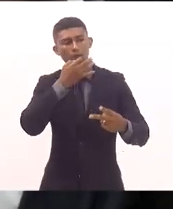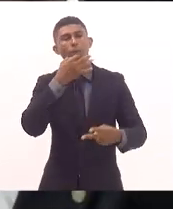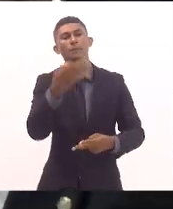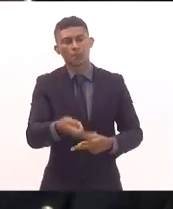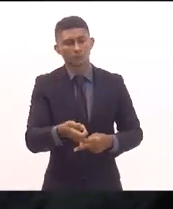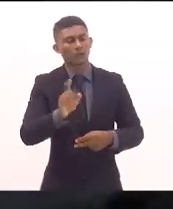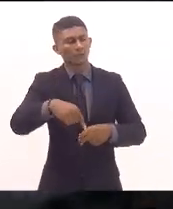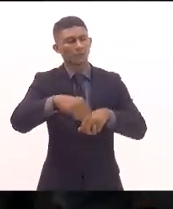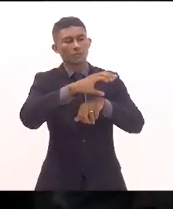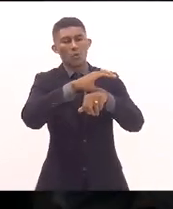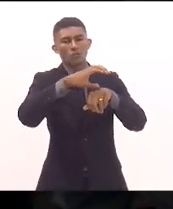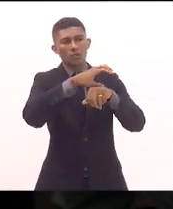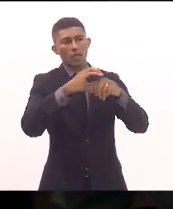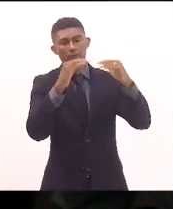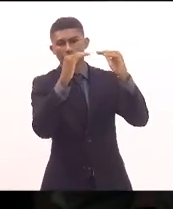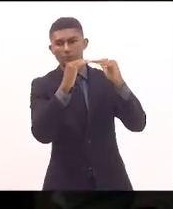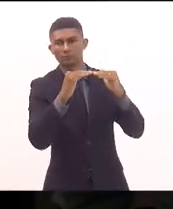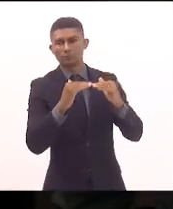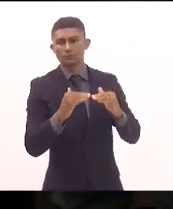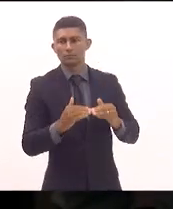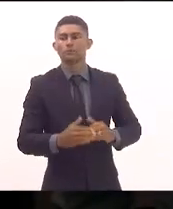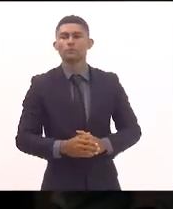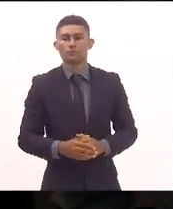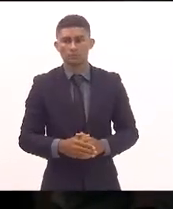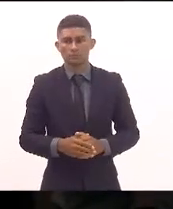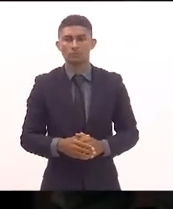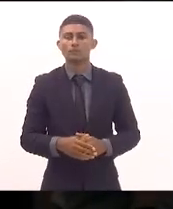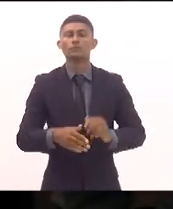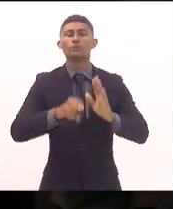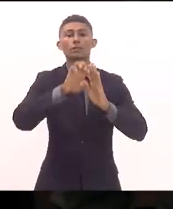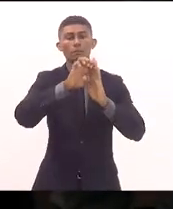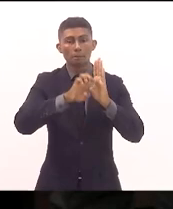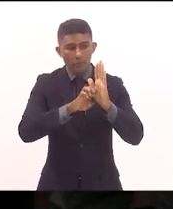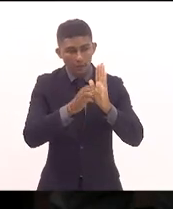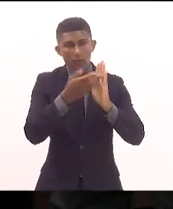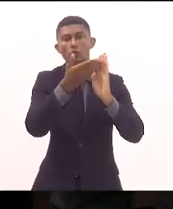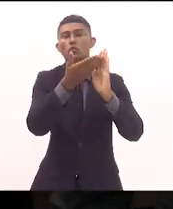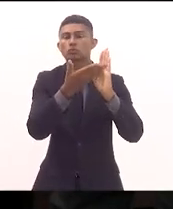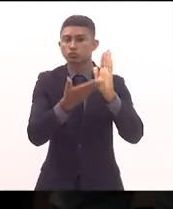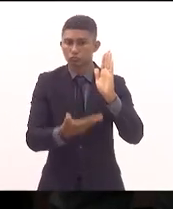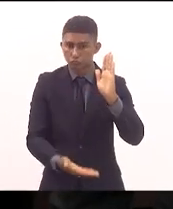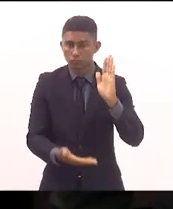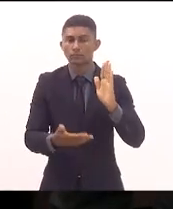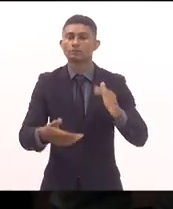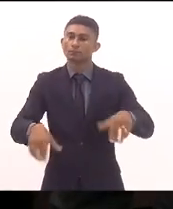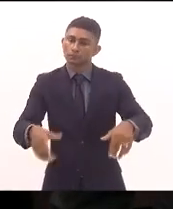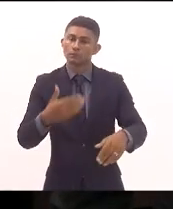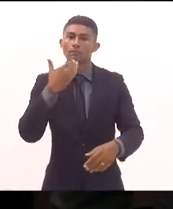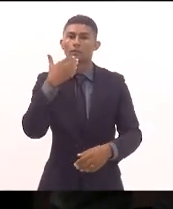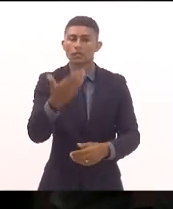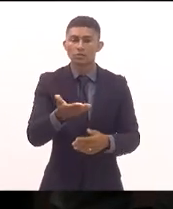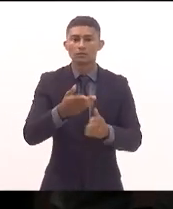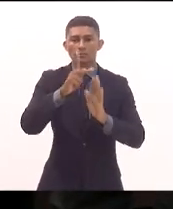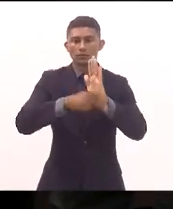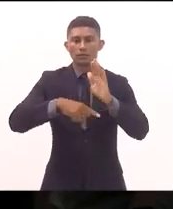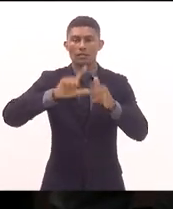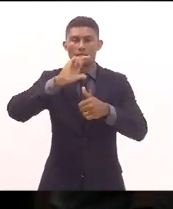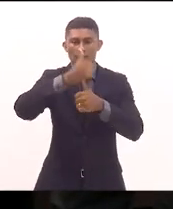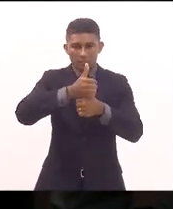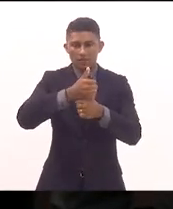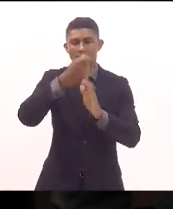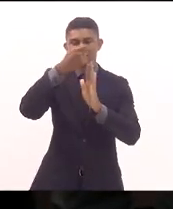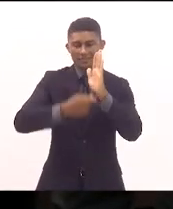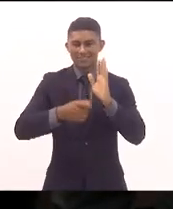pela constitucionalidade, com emendas, concluindo por substitutivo